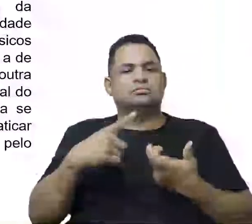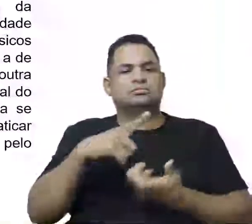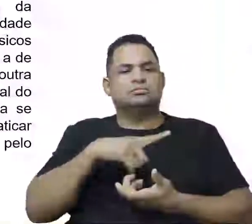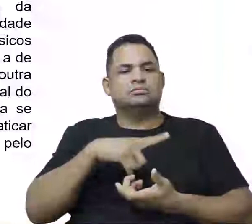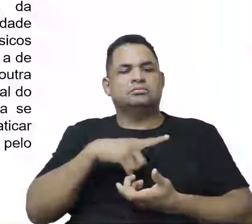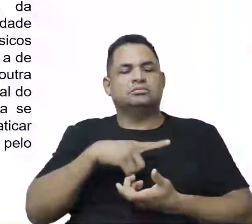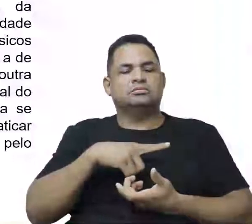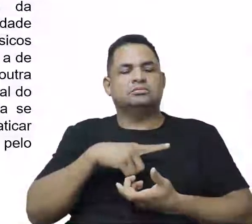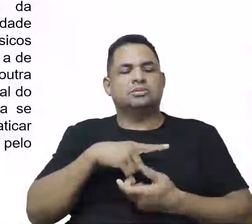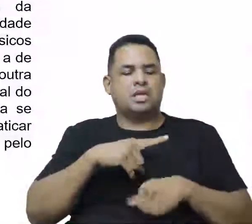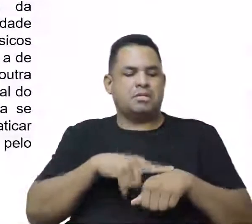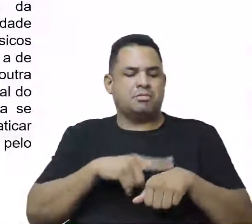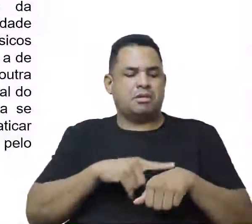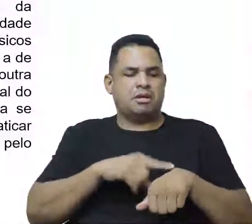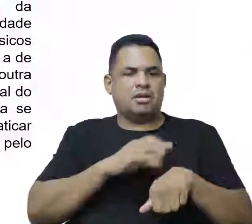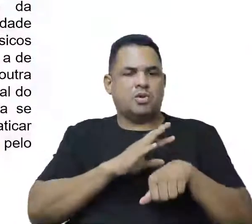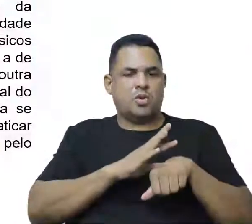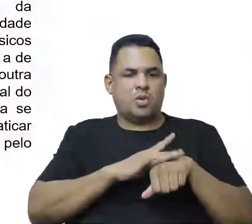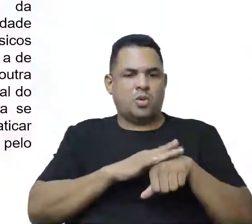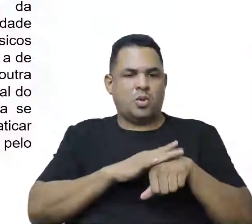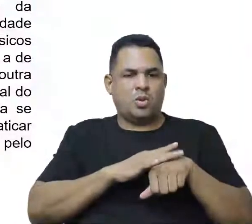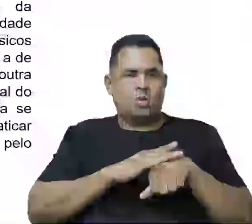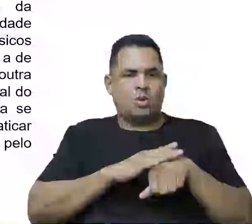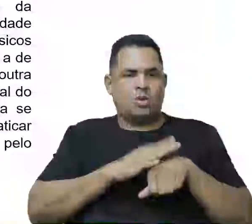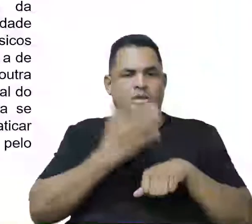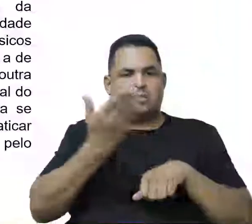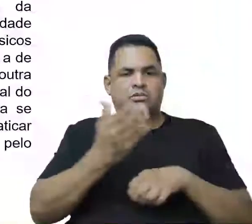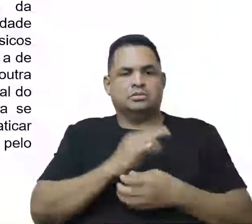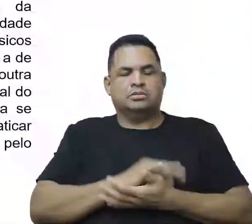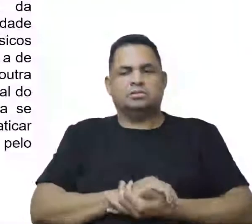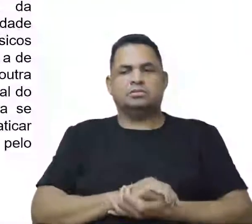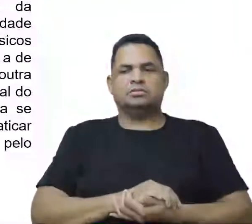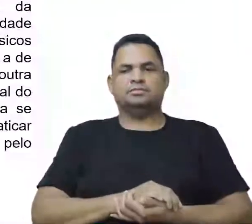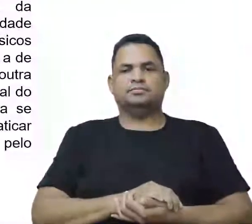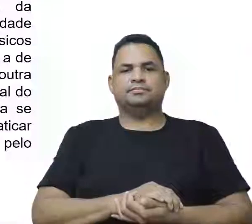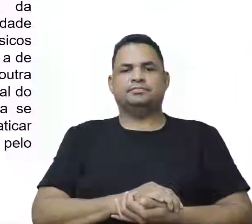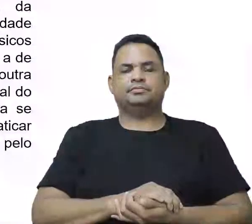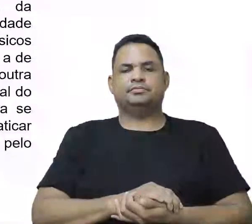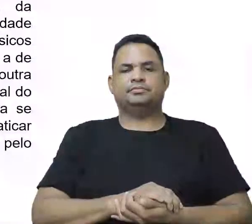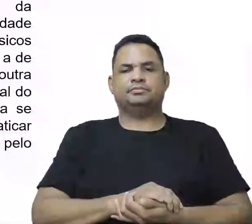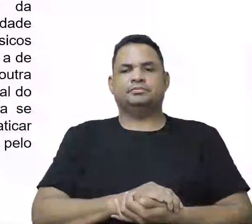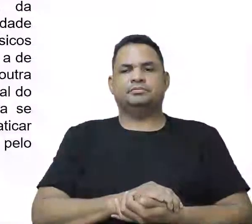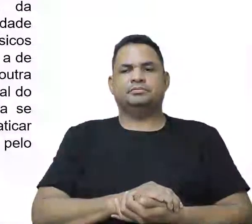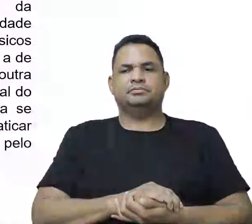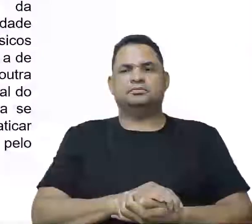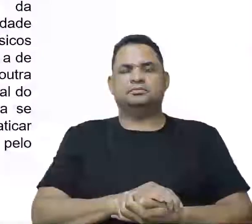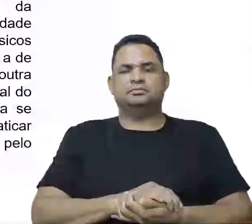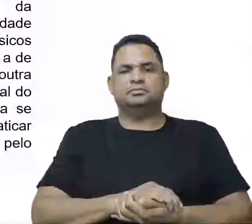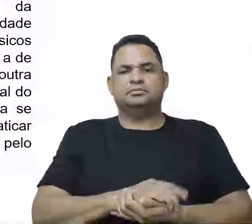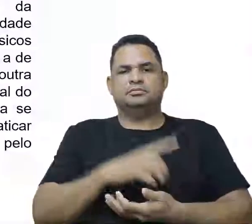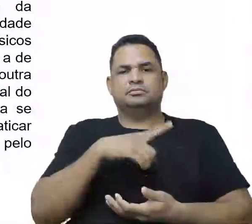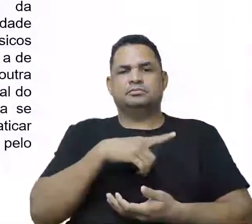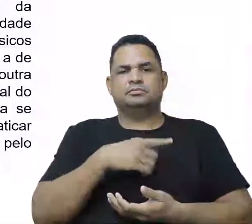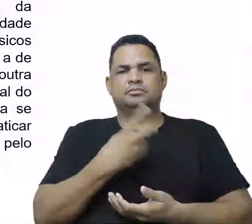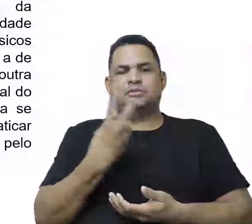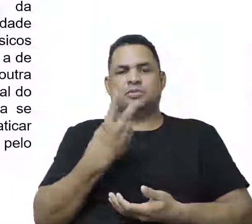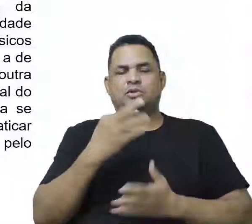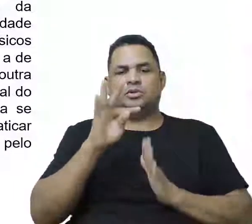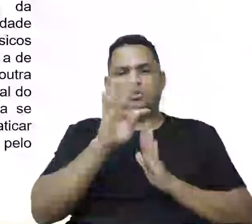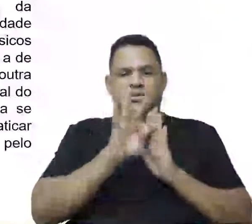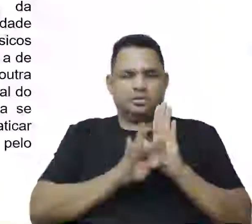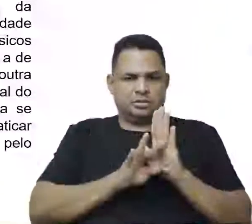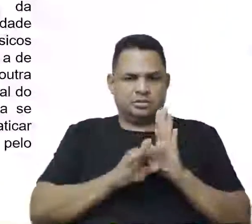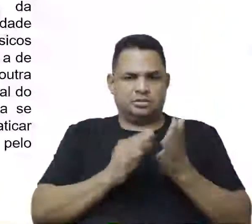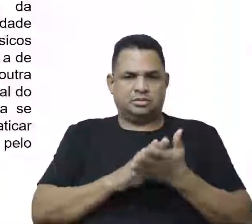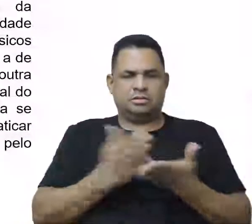para as doenças. E aí tem uma moça bem magérrima aí do lado. Exato. E aqui nós vamos perceber que a gente tem dois textos, é um